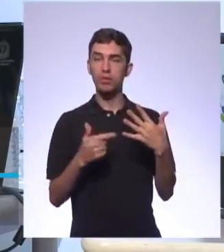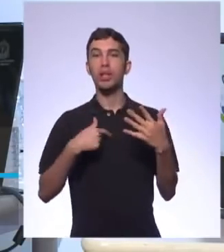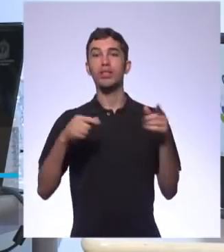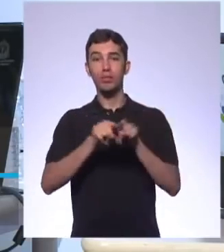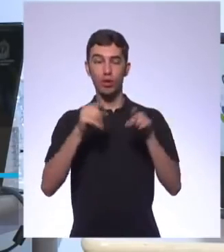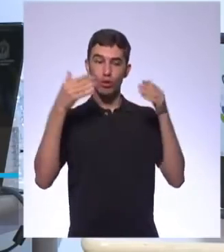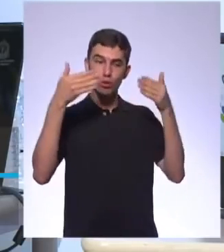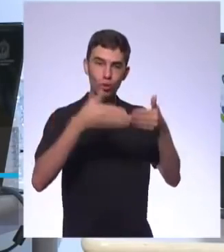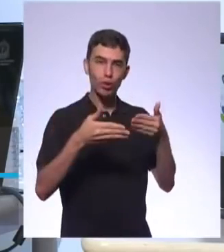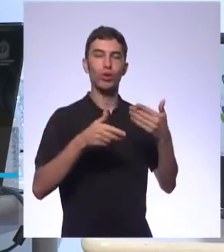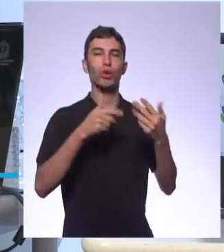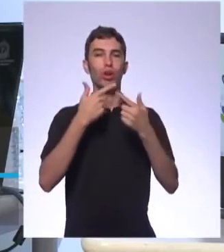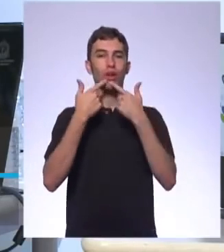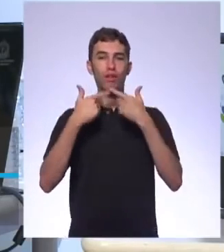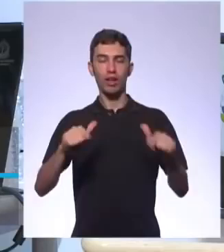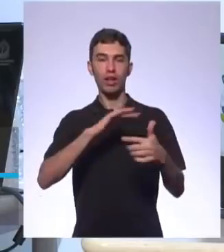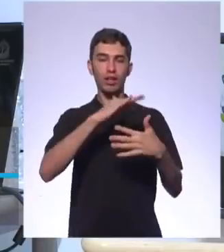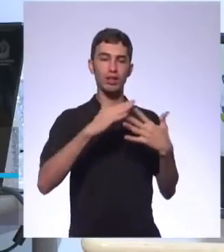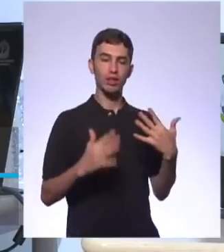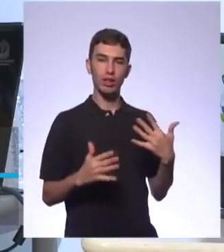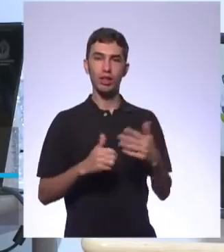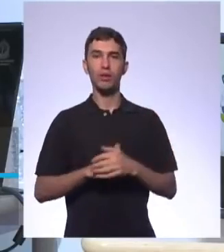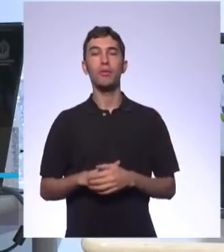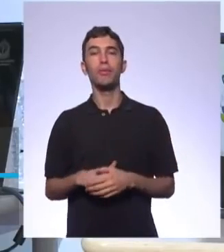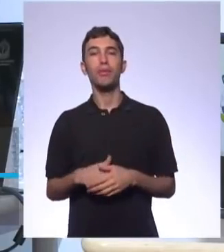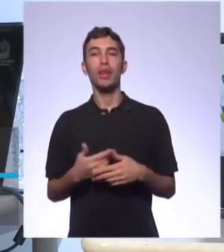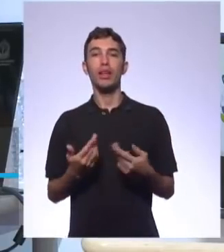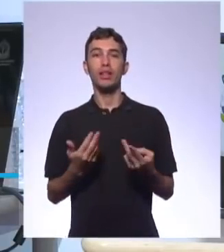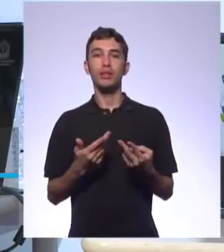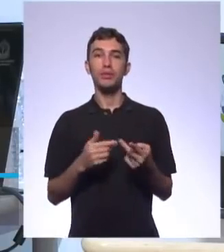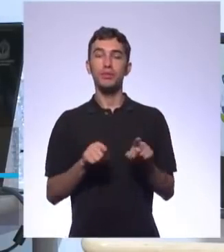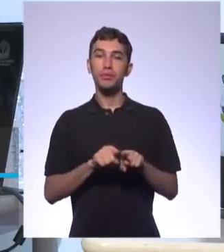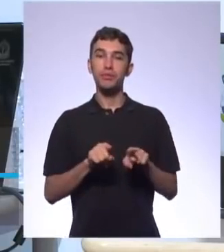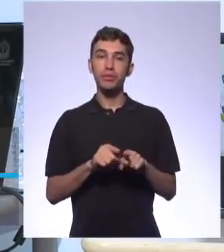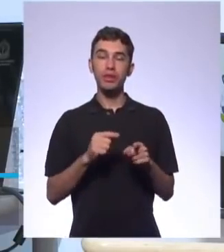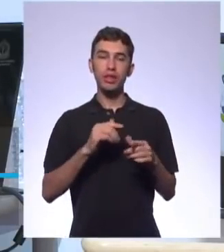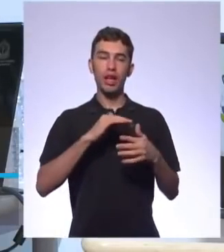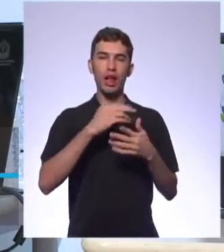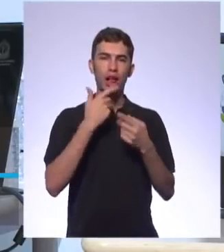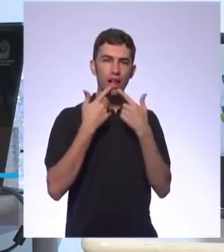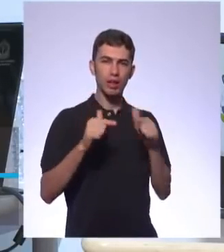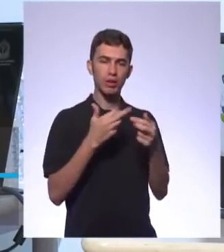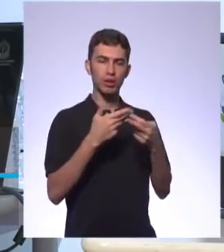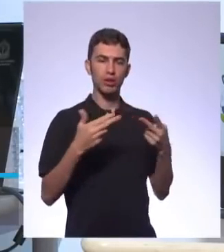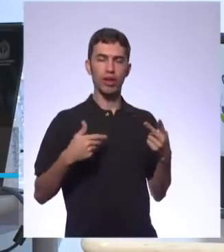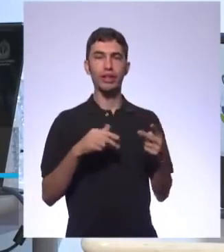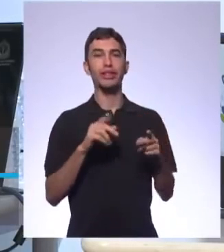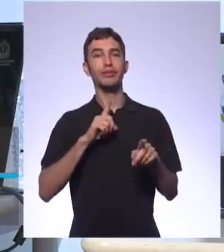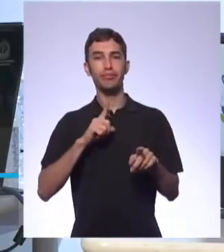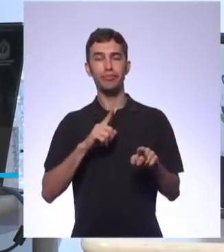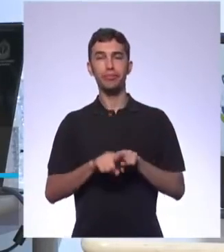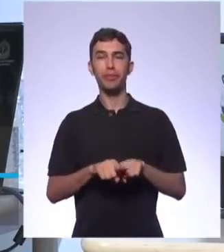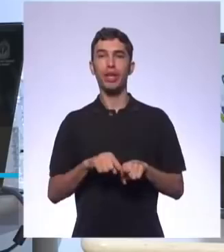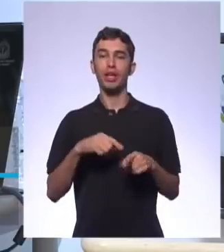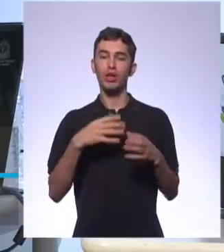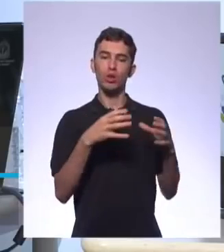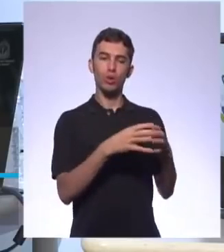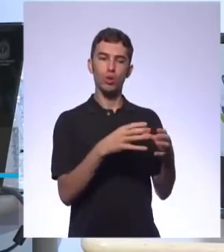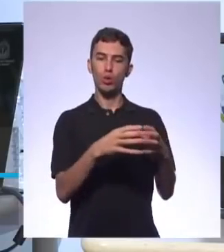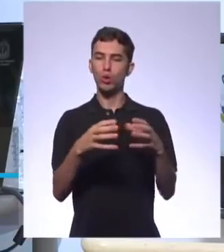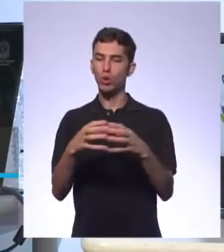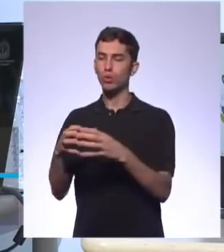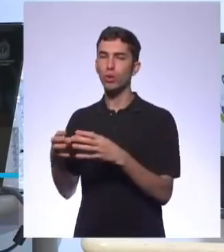Nós analisamos e discutimos sobre o uso da língua em diversos momentos e situações, por grupos e